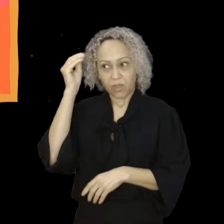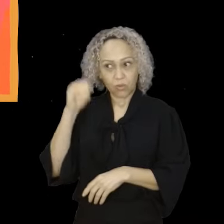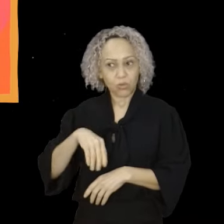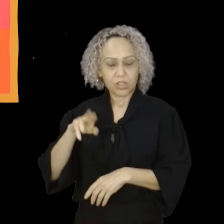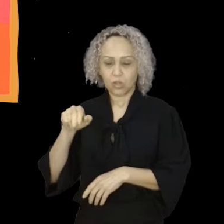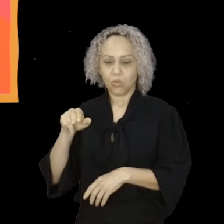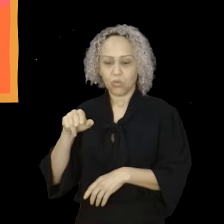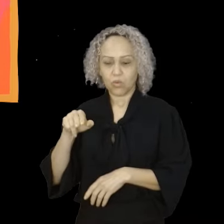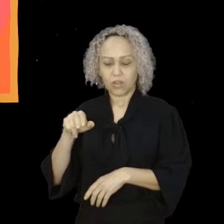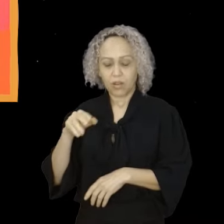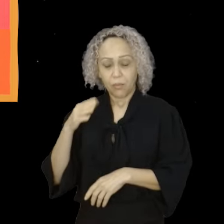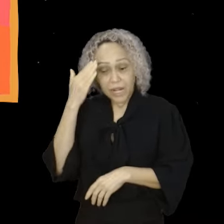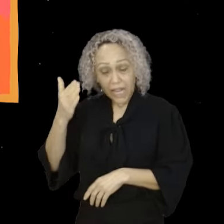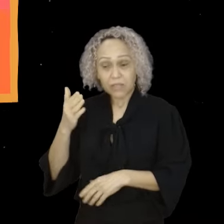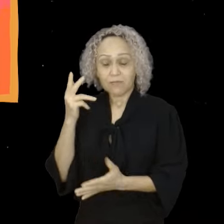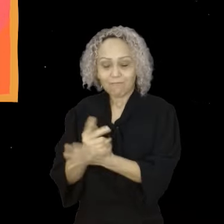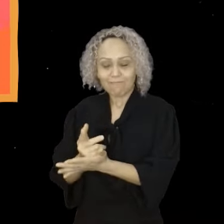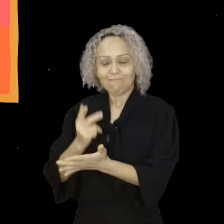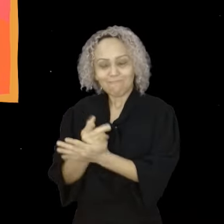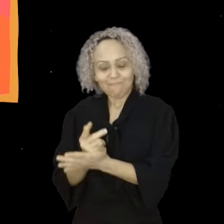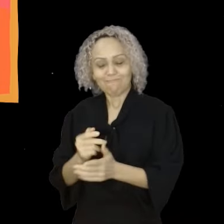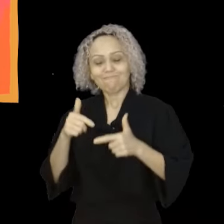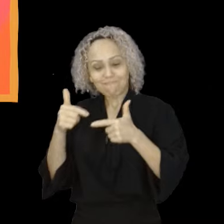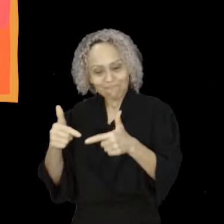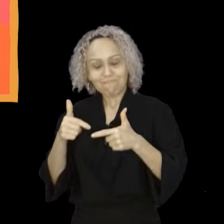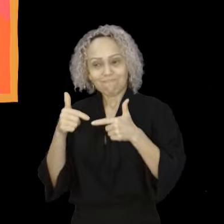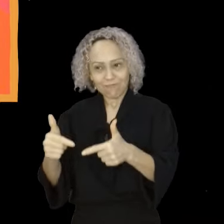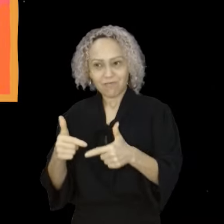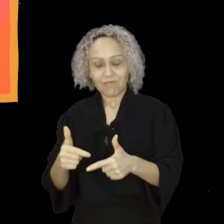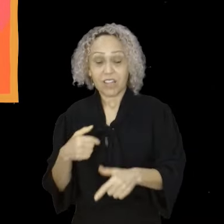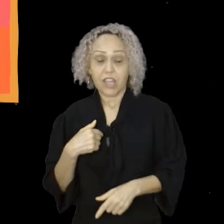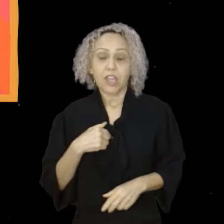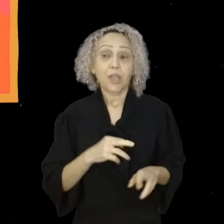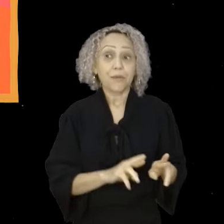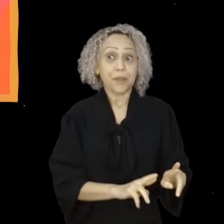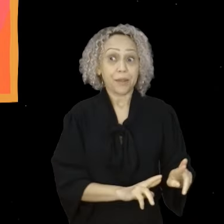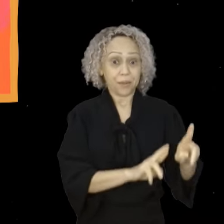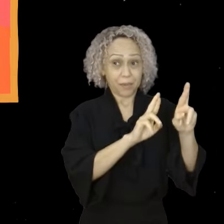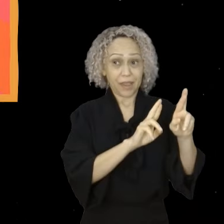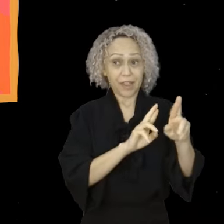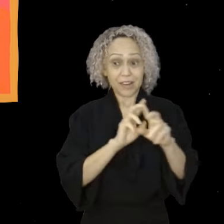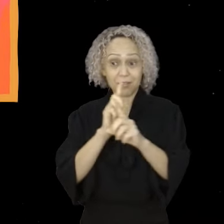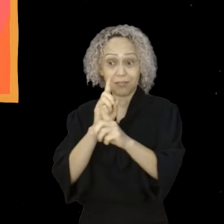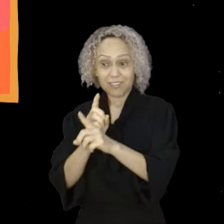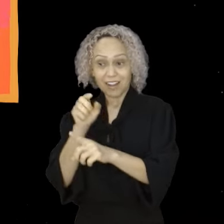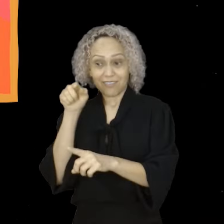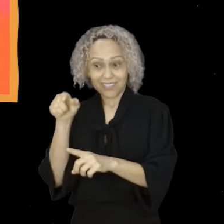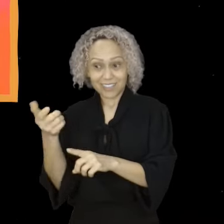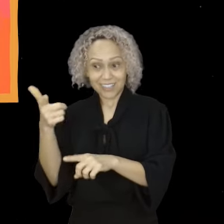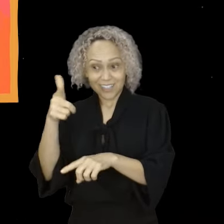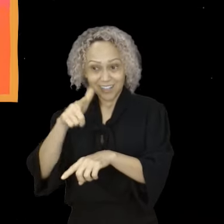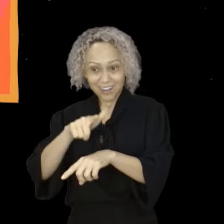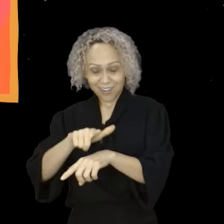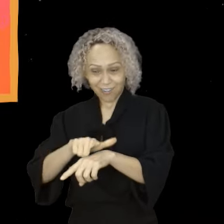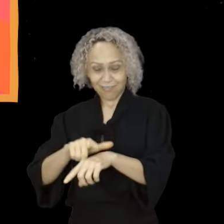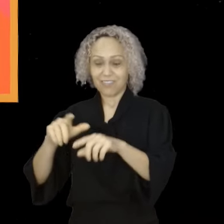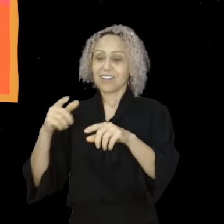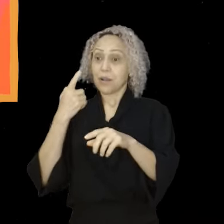um exemplo. Espero poder te reencontrar e repetir essa foto, vou tirar uma foto com a minha filha, vai ser